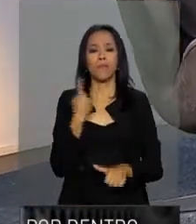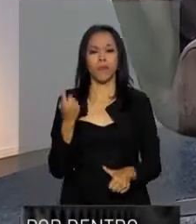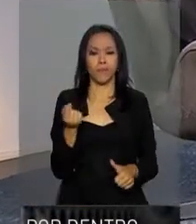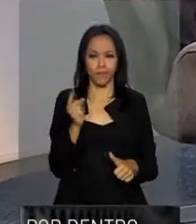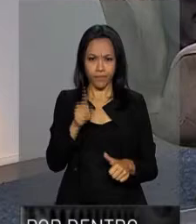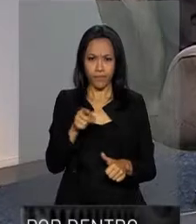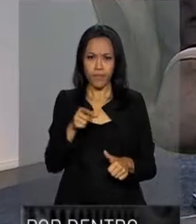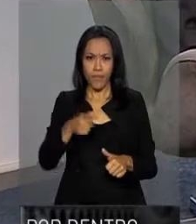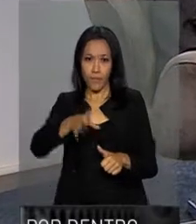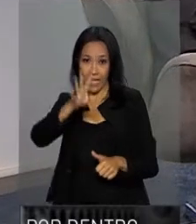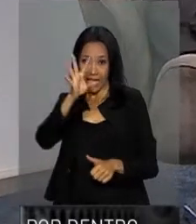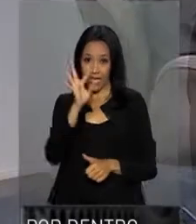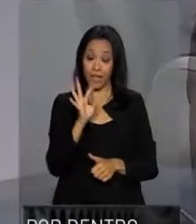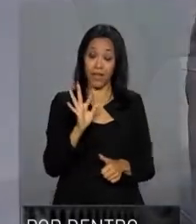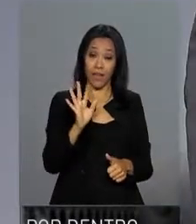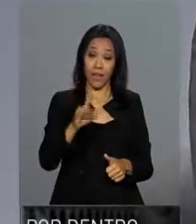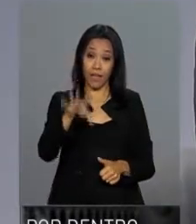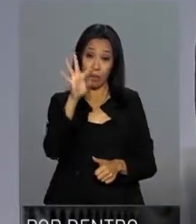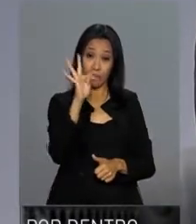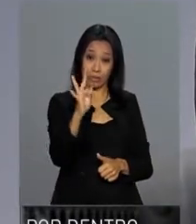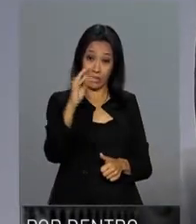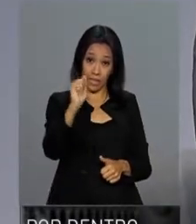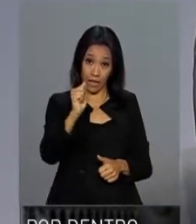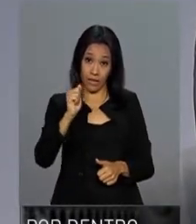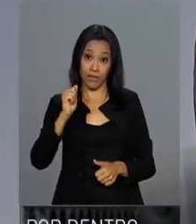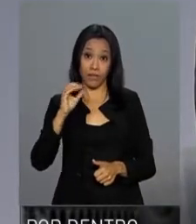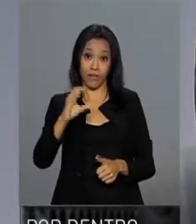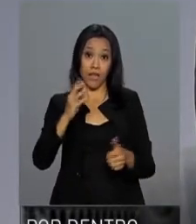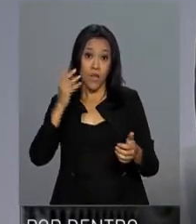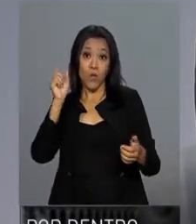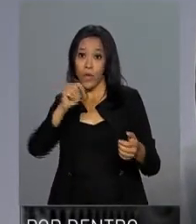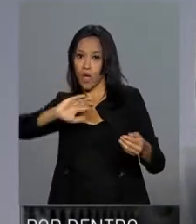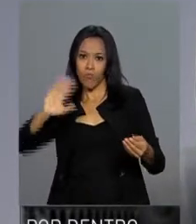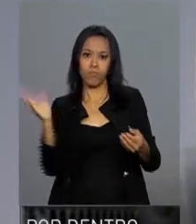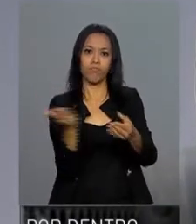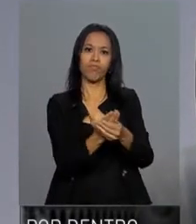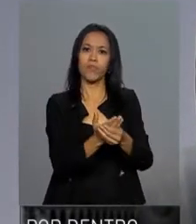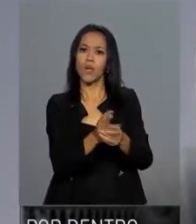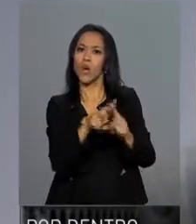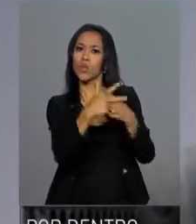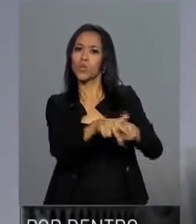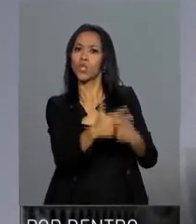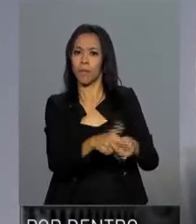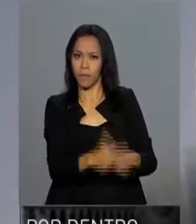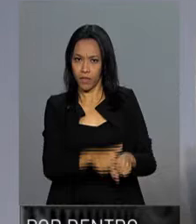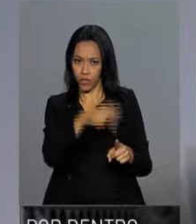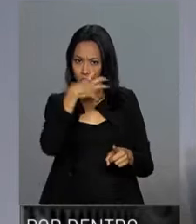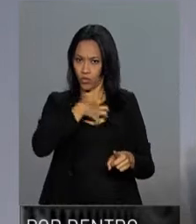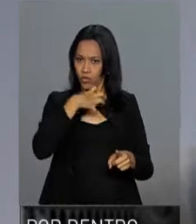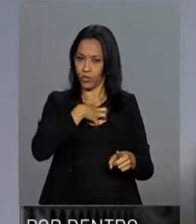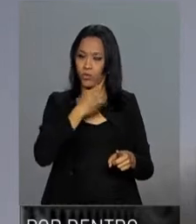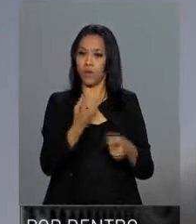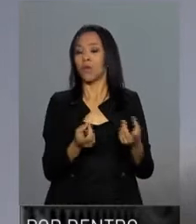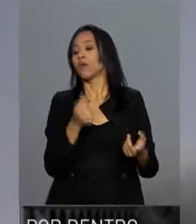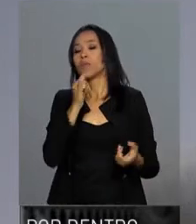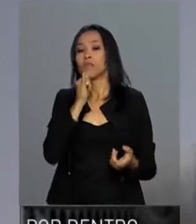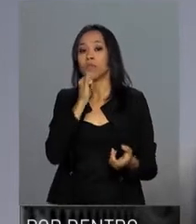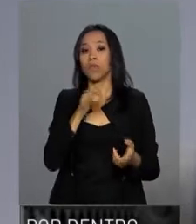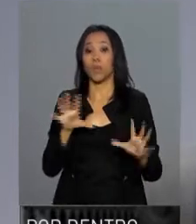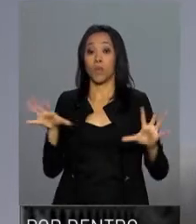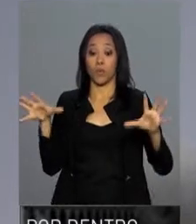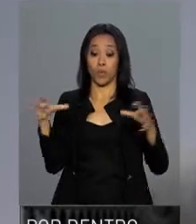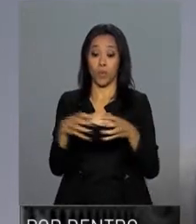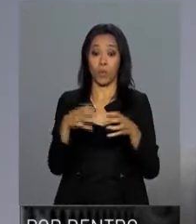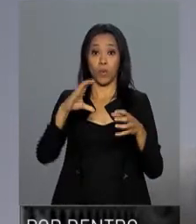funtac um termo de ajustamento de conduta com o comitê olímpico brasileiro onde o comitê olímpico brasileiro começa a